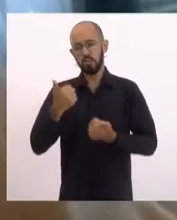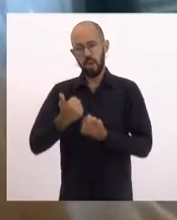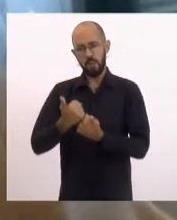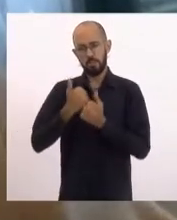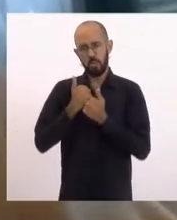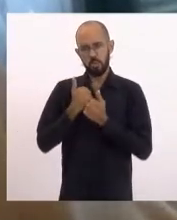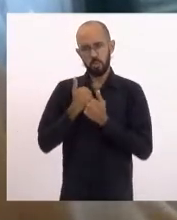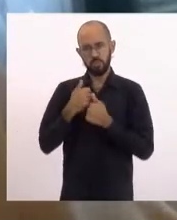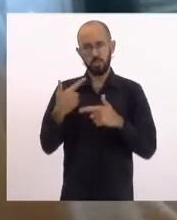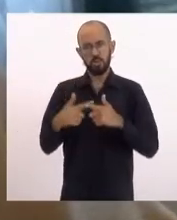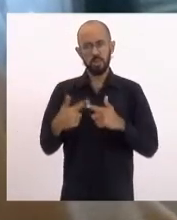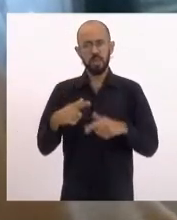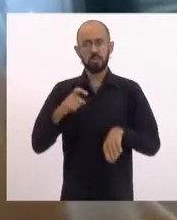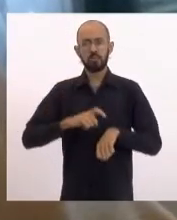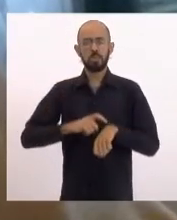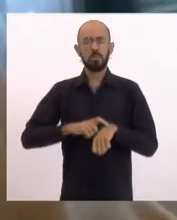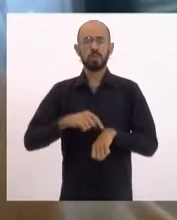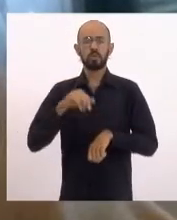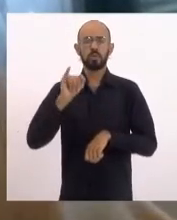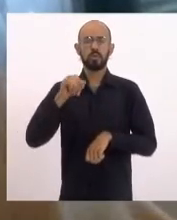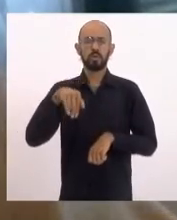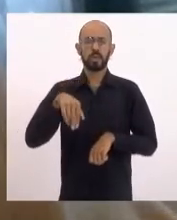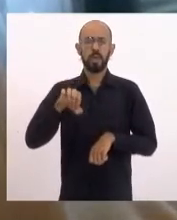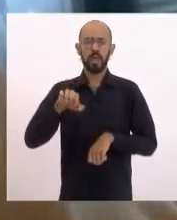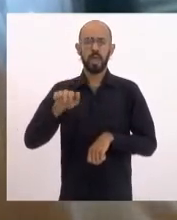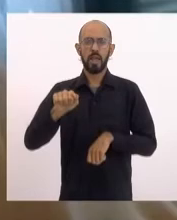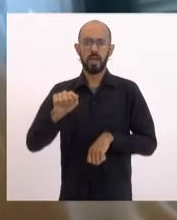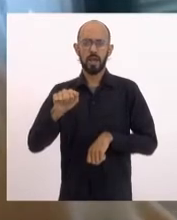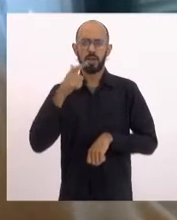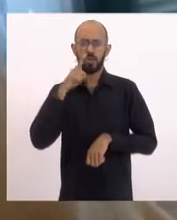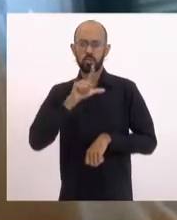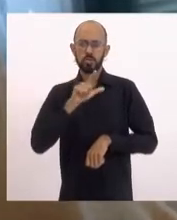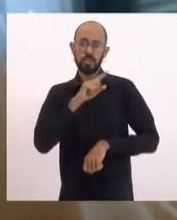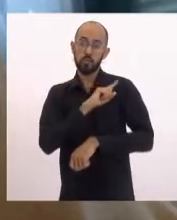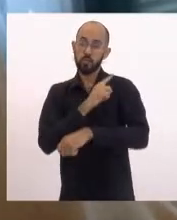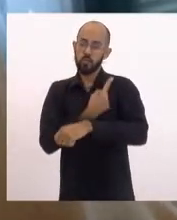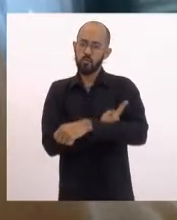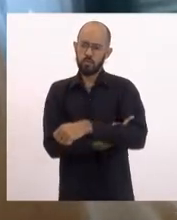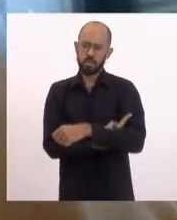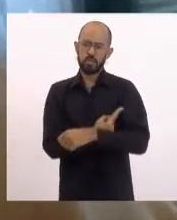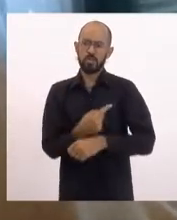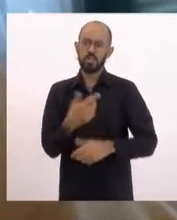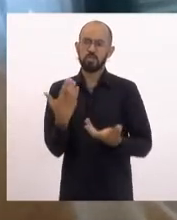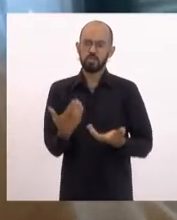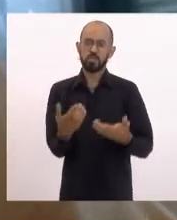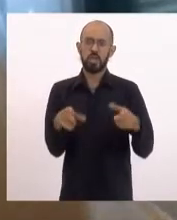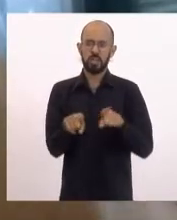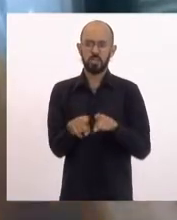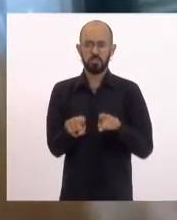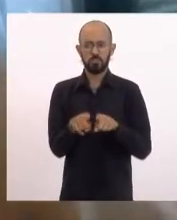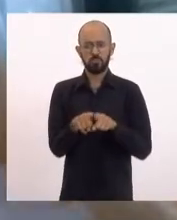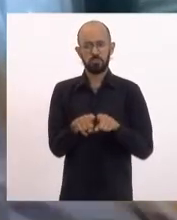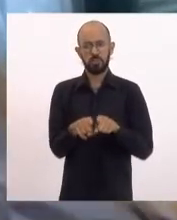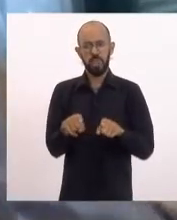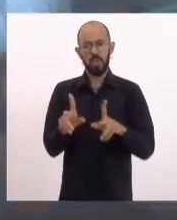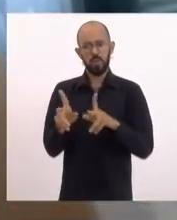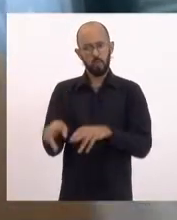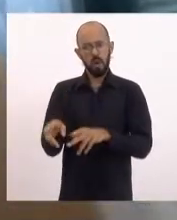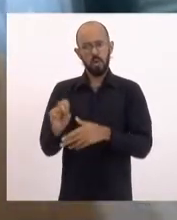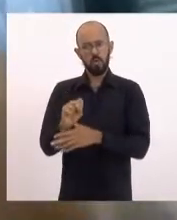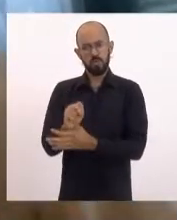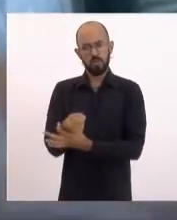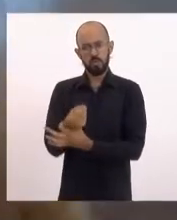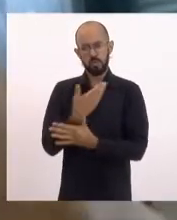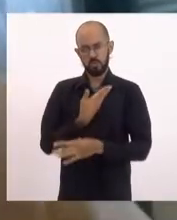do INEA ganhar musculatura. E a gente quer a paridade com que a gente já aprovou para a área de segurança pública, aliás, com o